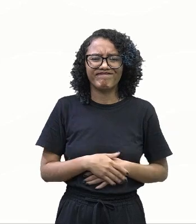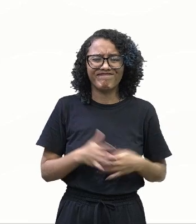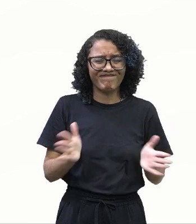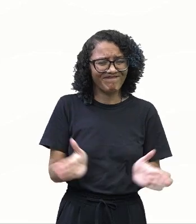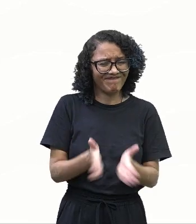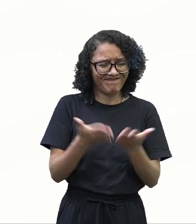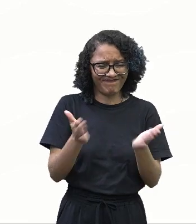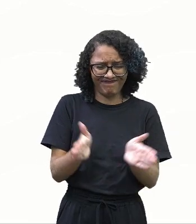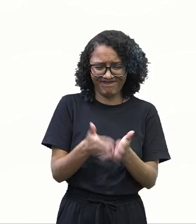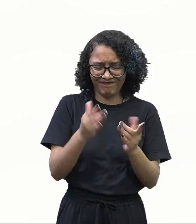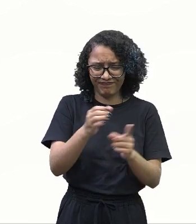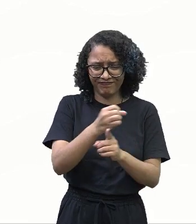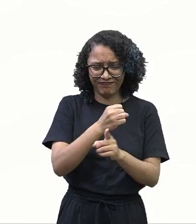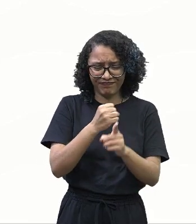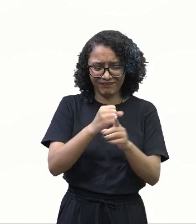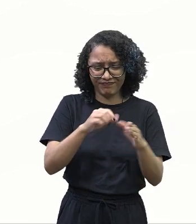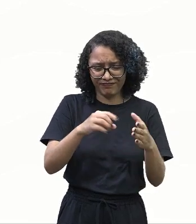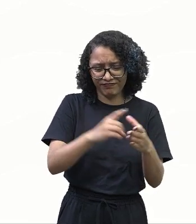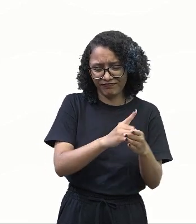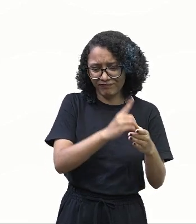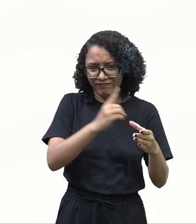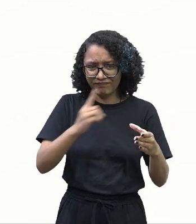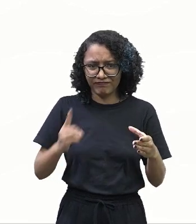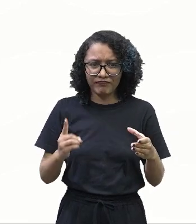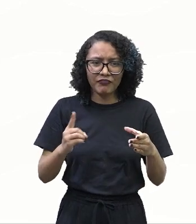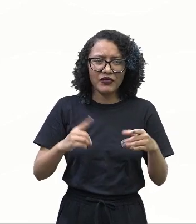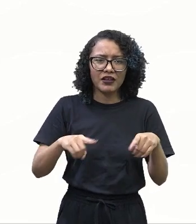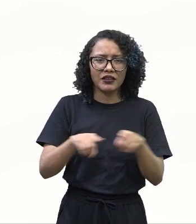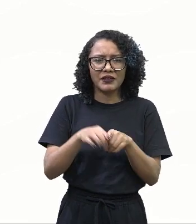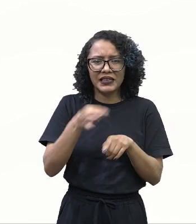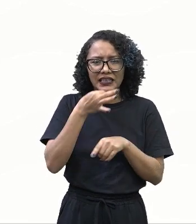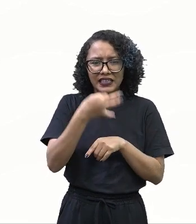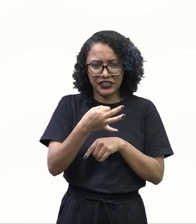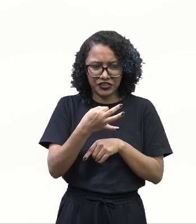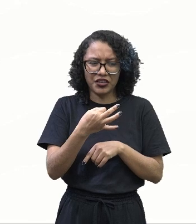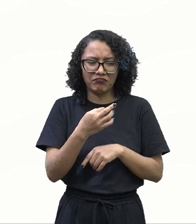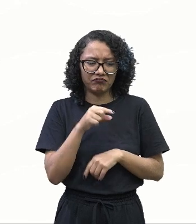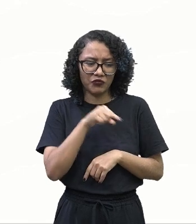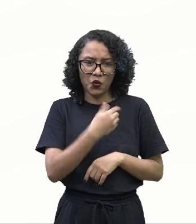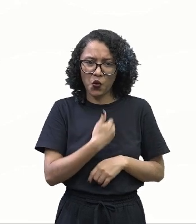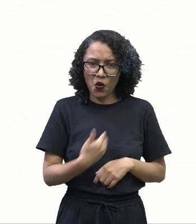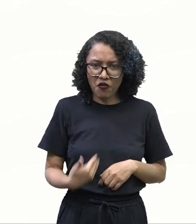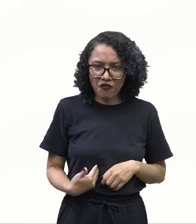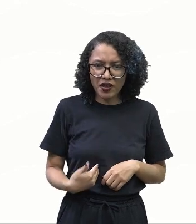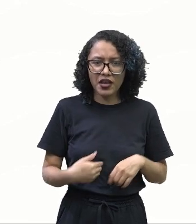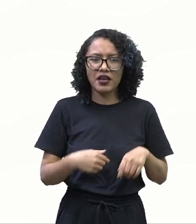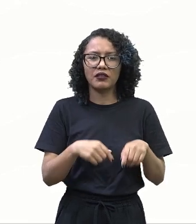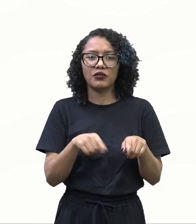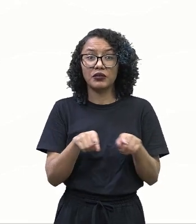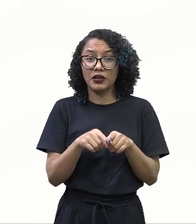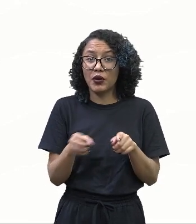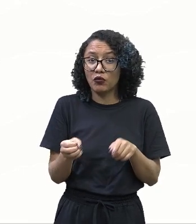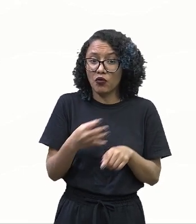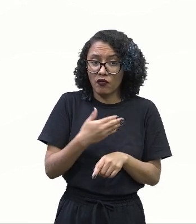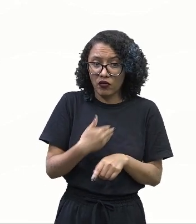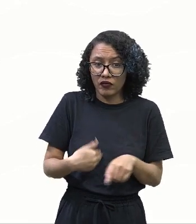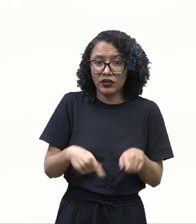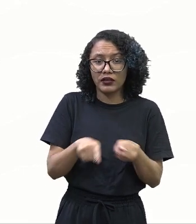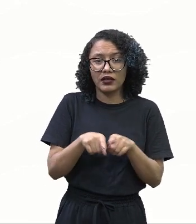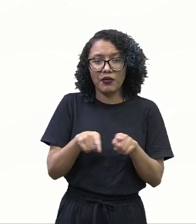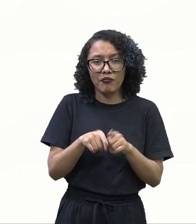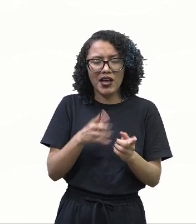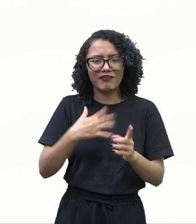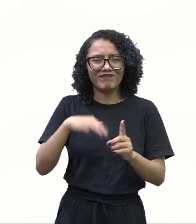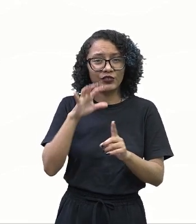exclusão social, crítica à República e ao novo regime e influência religiosa. Calma, professora, é muita